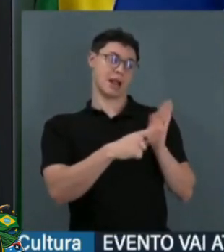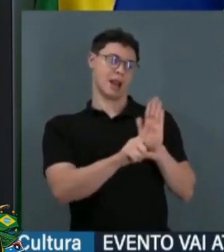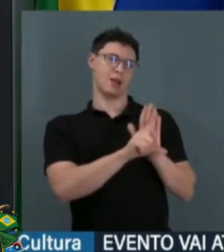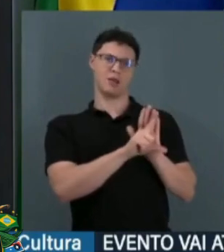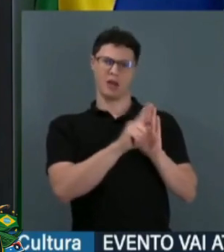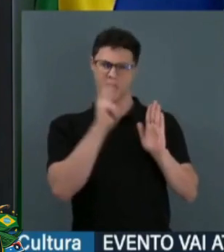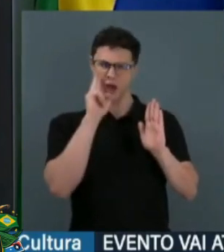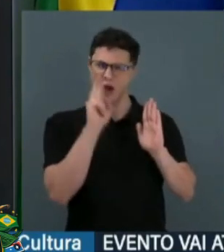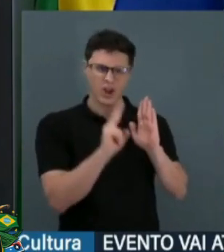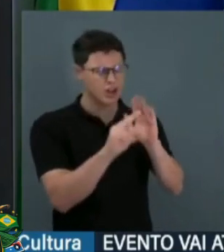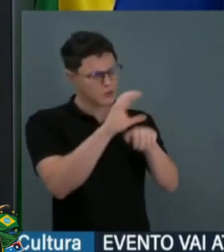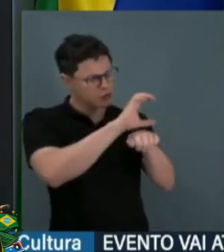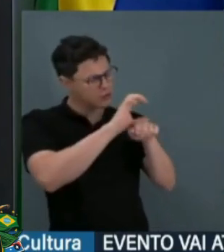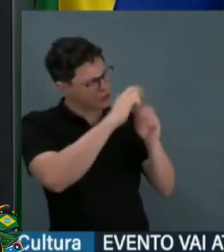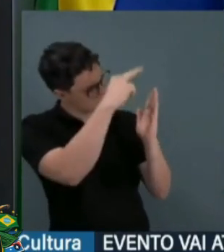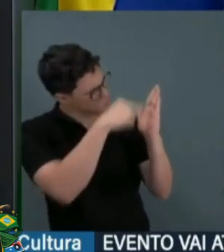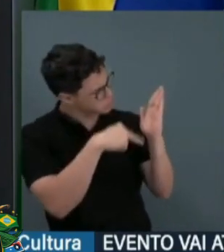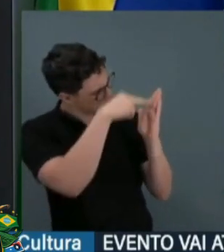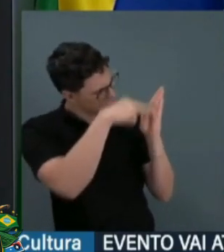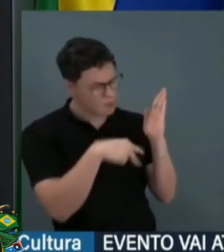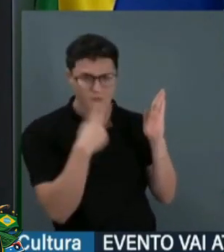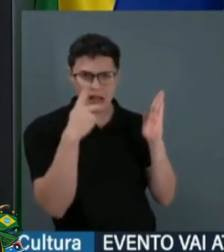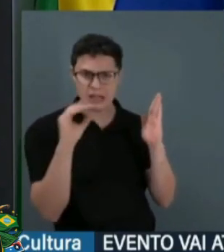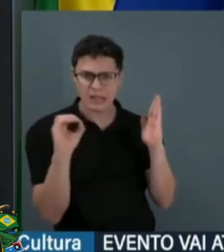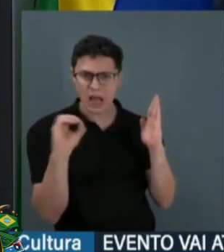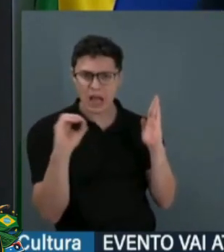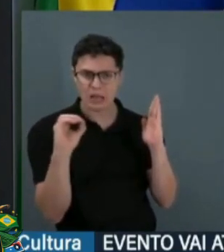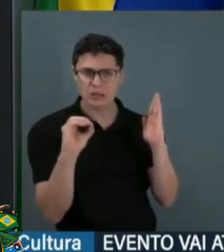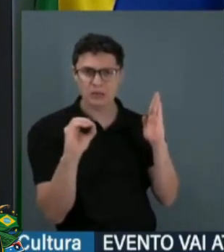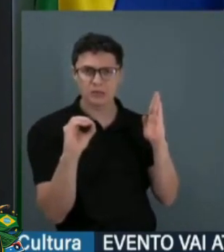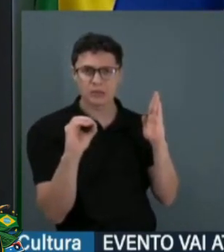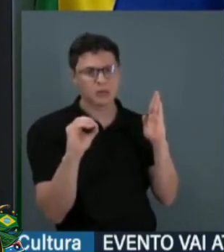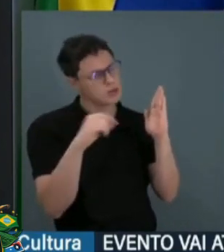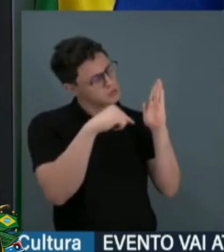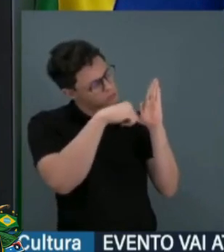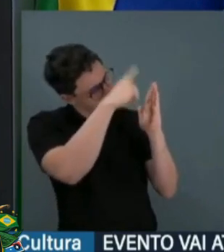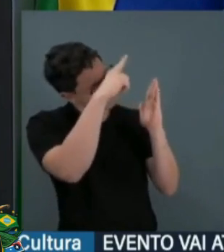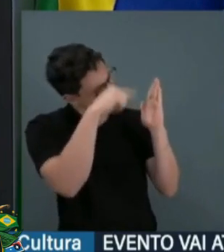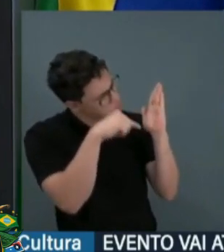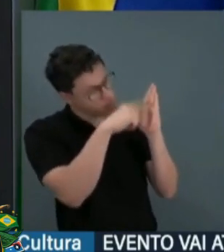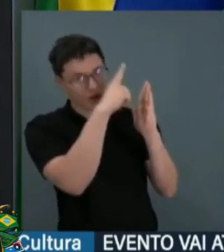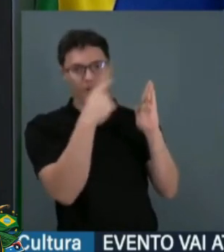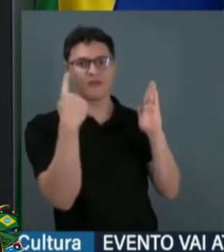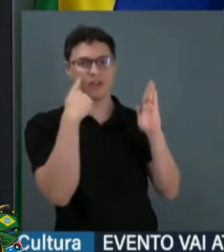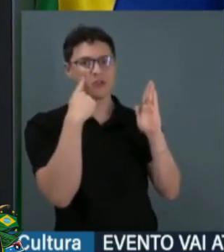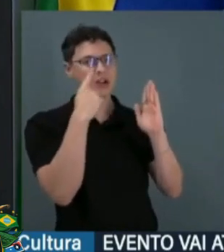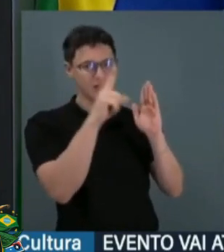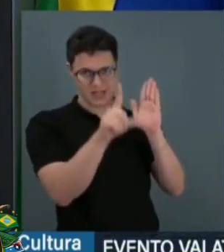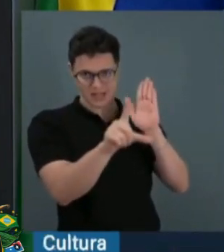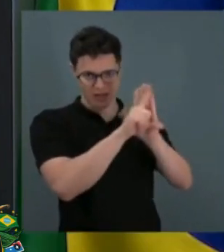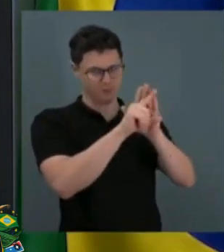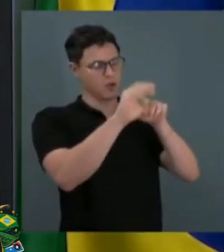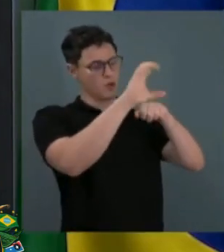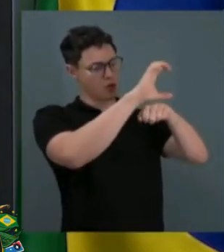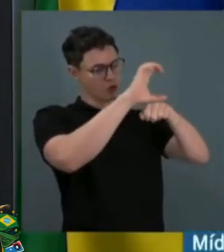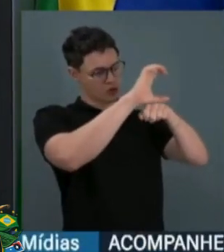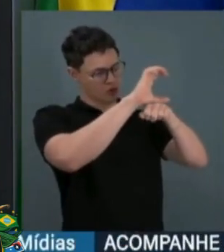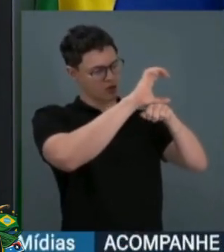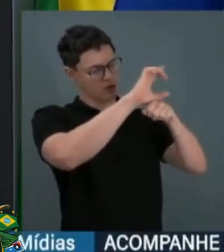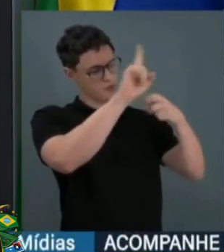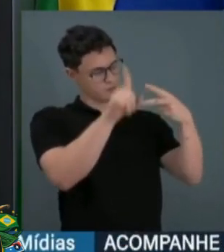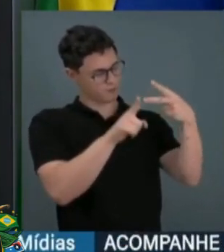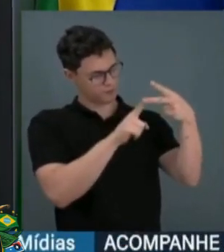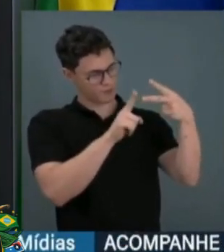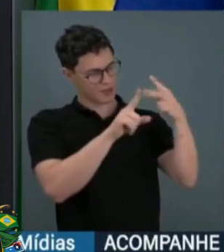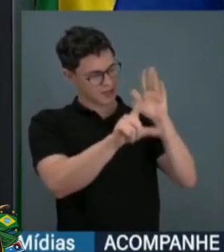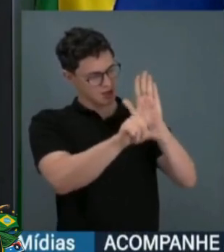não tem nada dizendo. Você vai descendo, na hierarquia da lei, lá na 8ª, tem o Marco